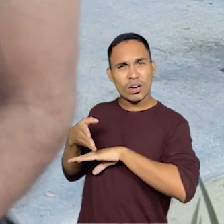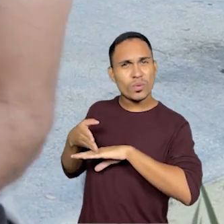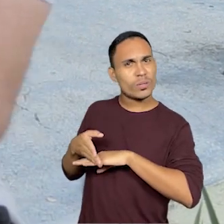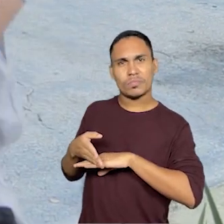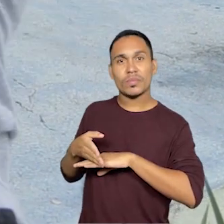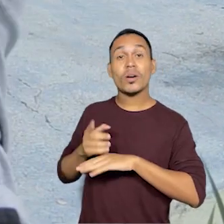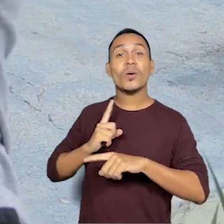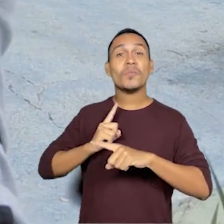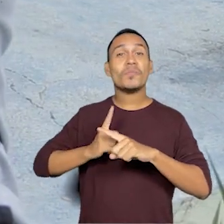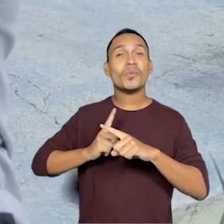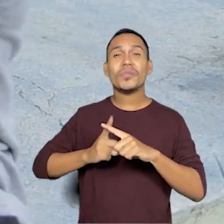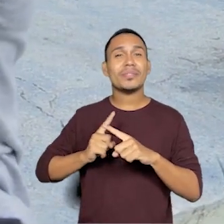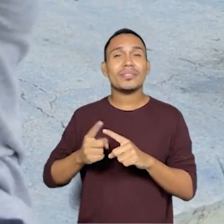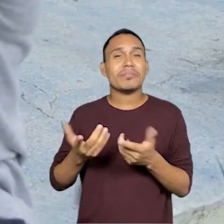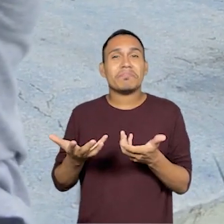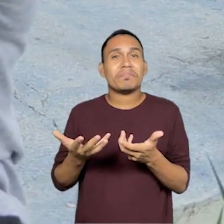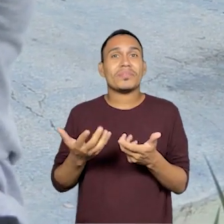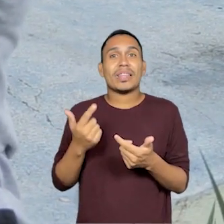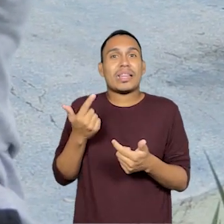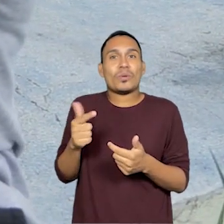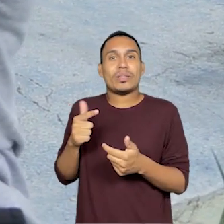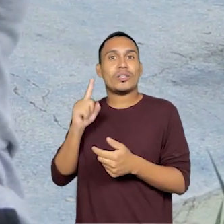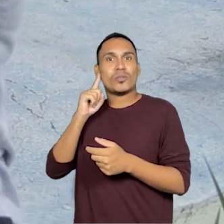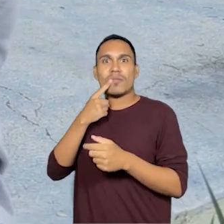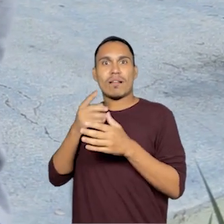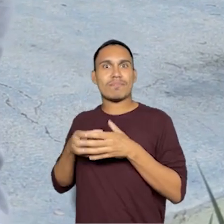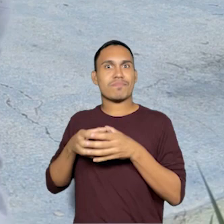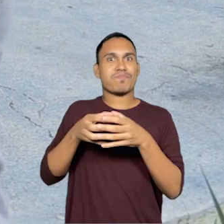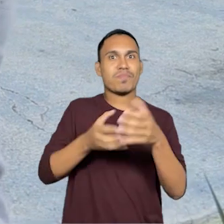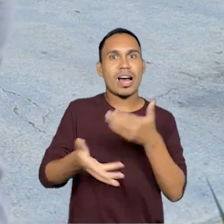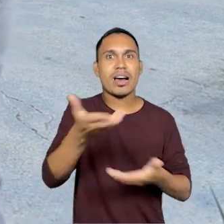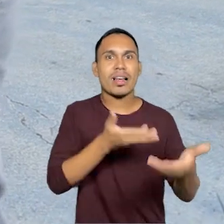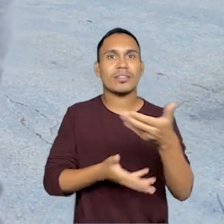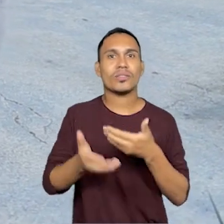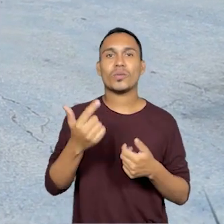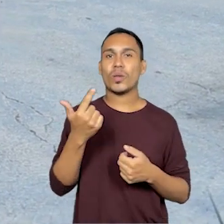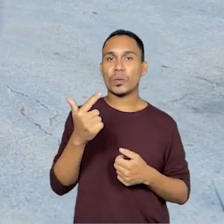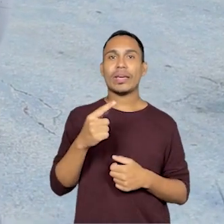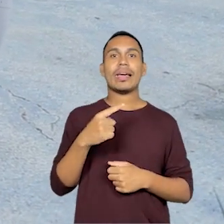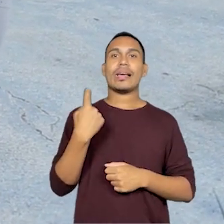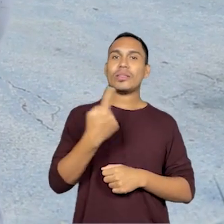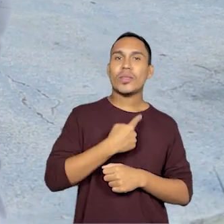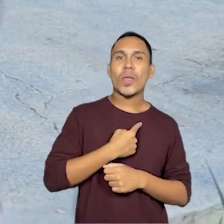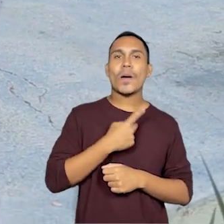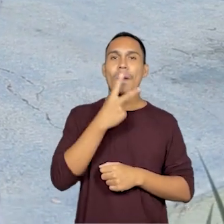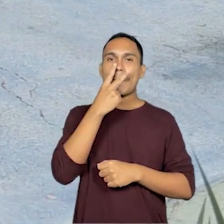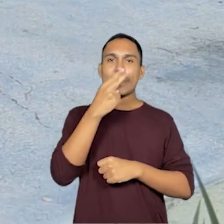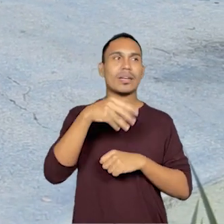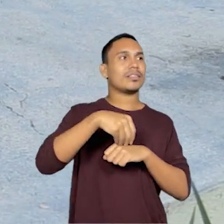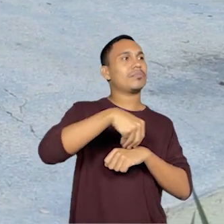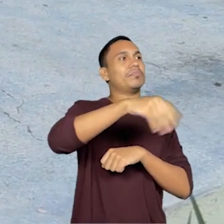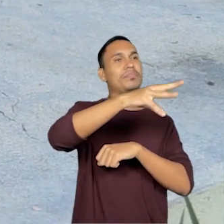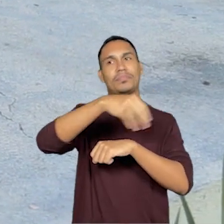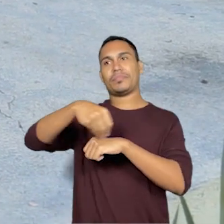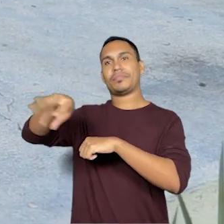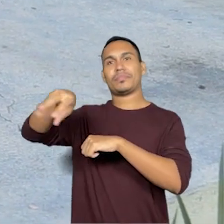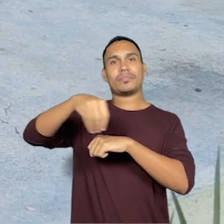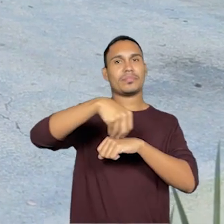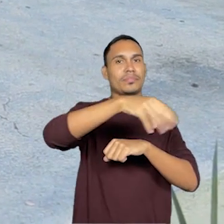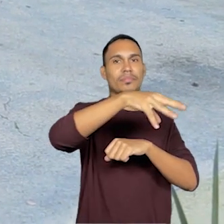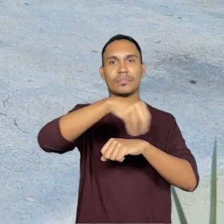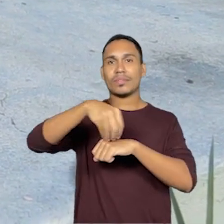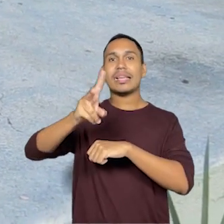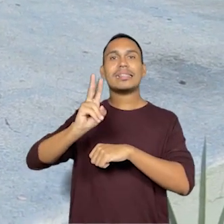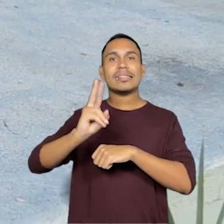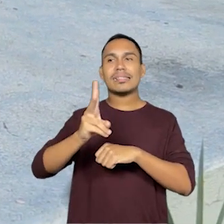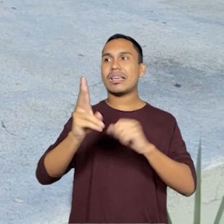boa, porque não tem a relação, né? Então a gente fica nessa ponte difícil, porque o tempo todo aparando as cordas